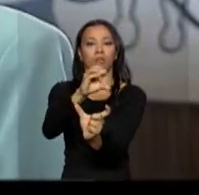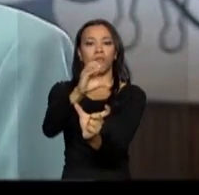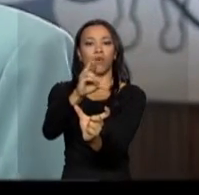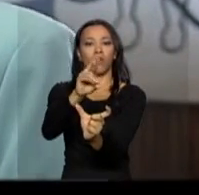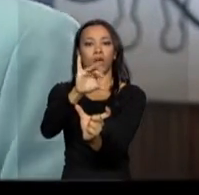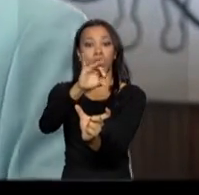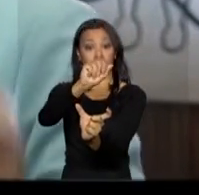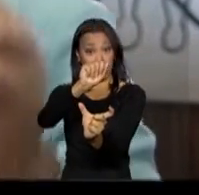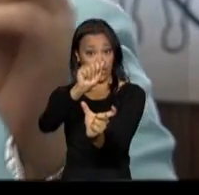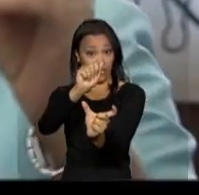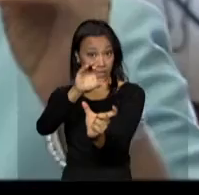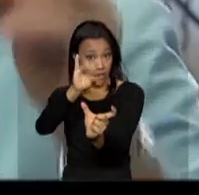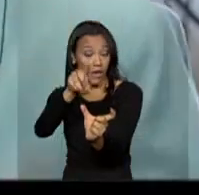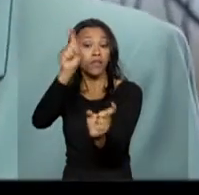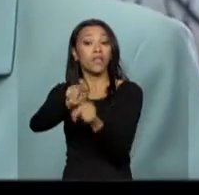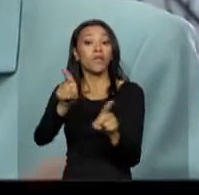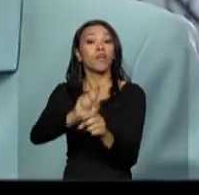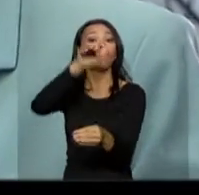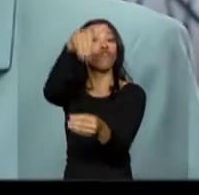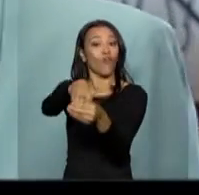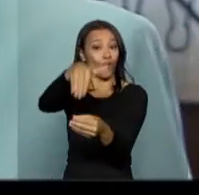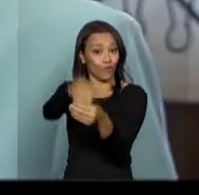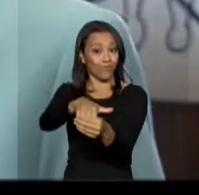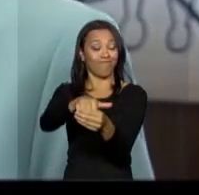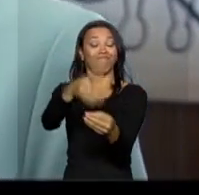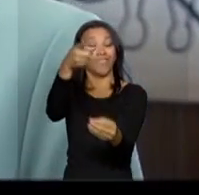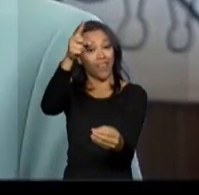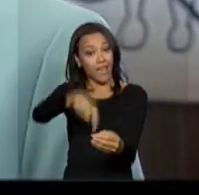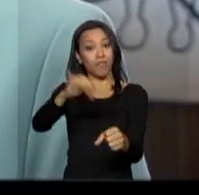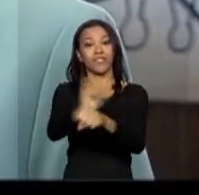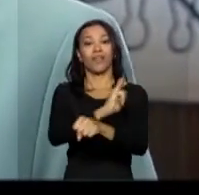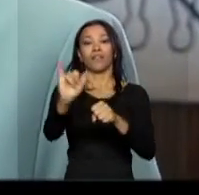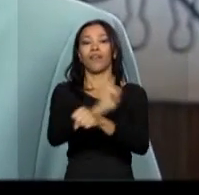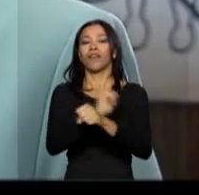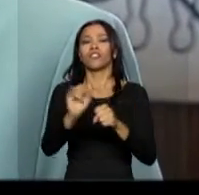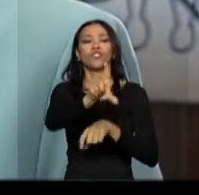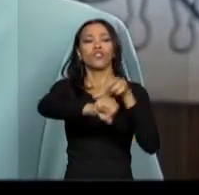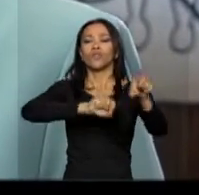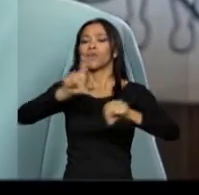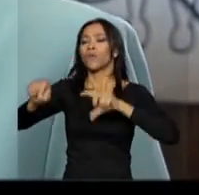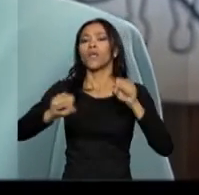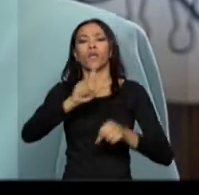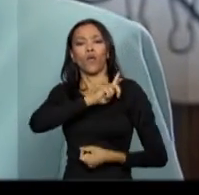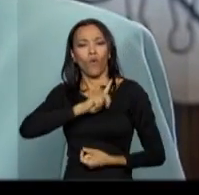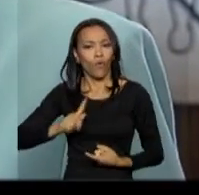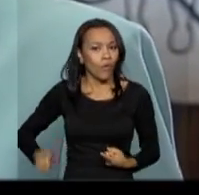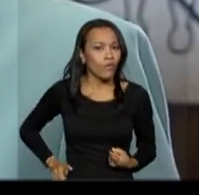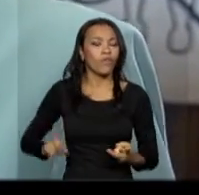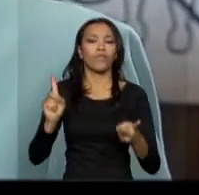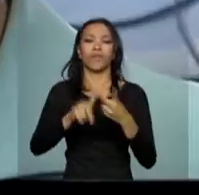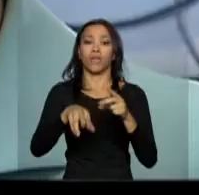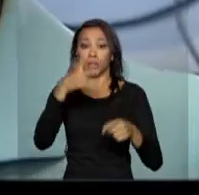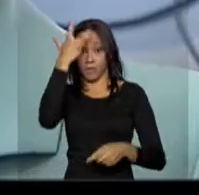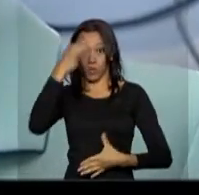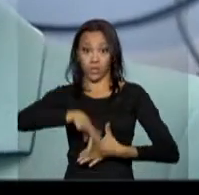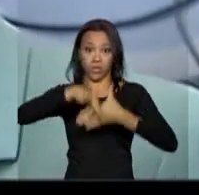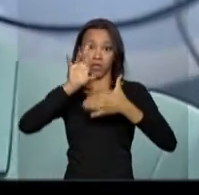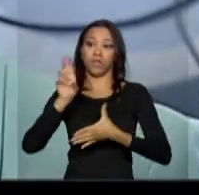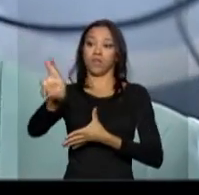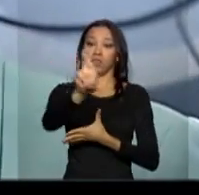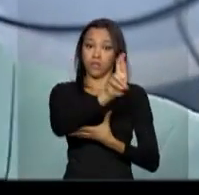voto popular como método único e legítimo de eleger nossos governantes e representantes.